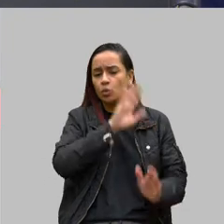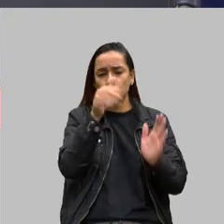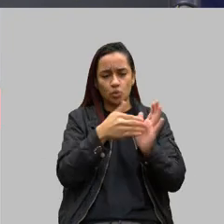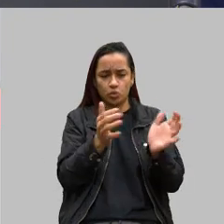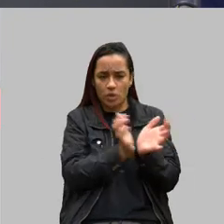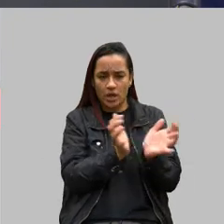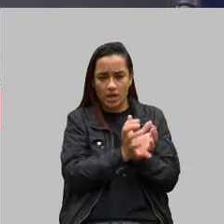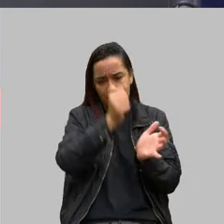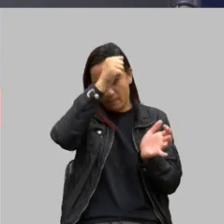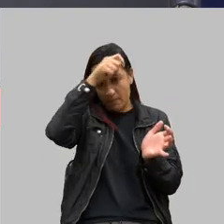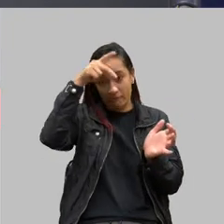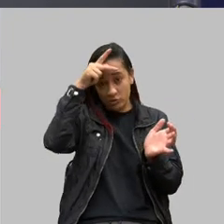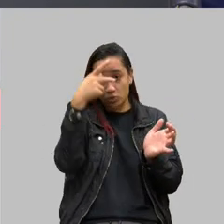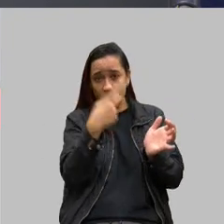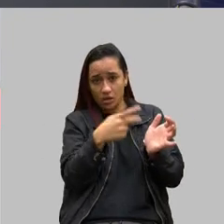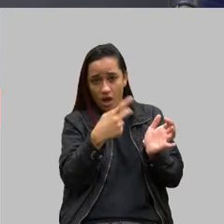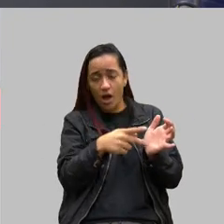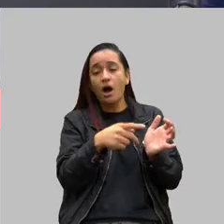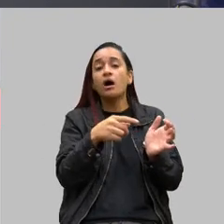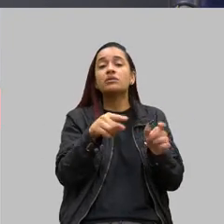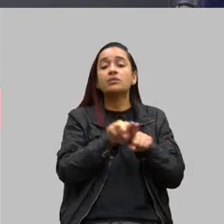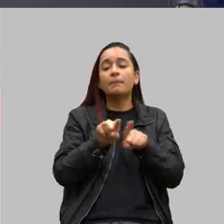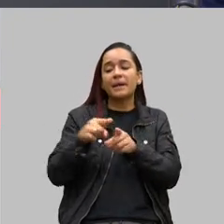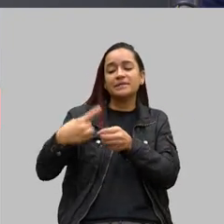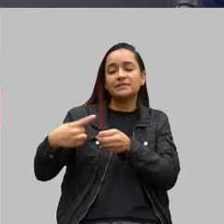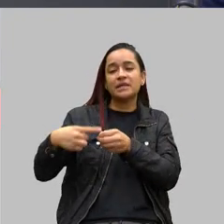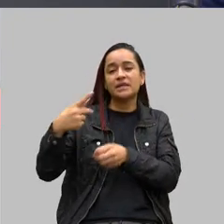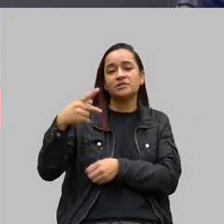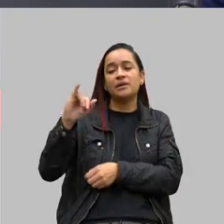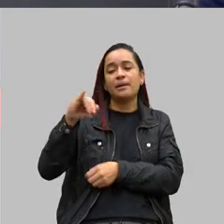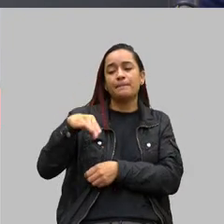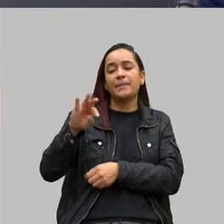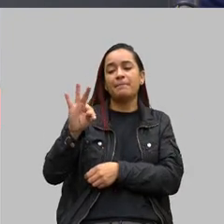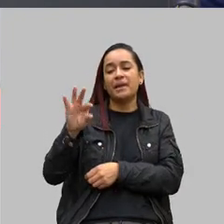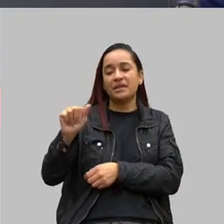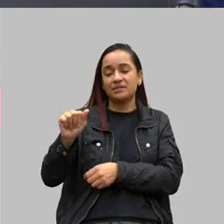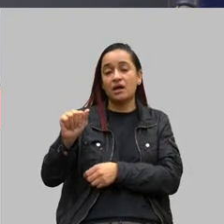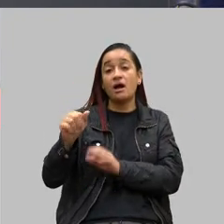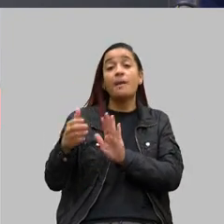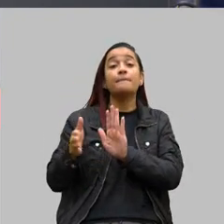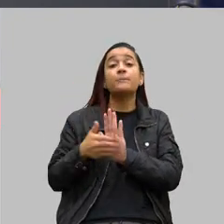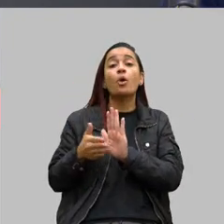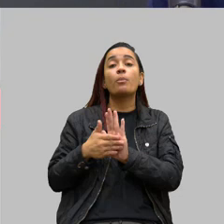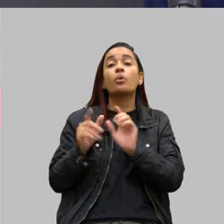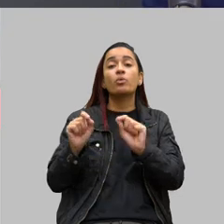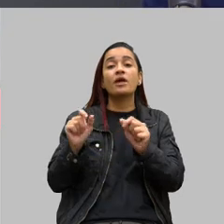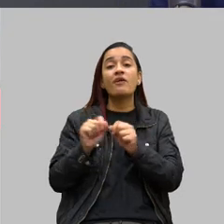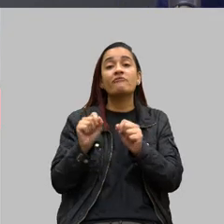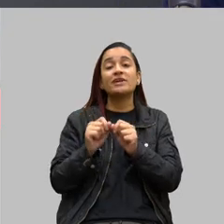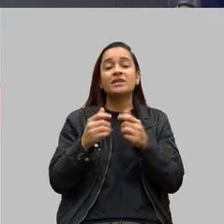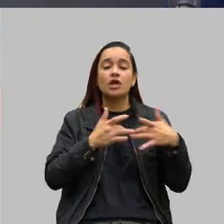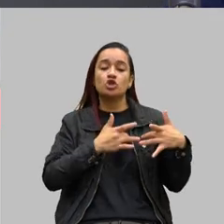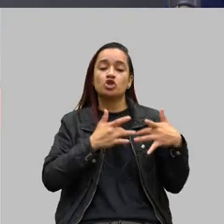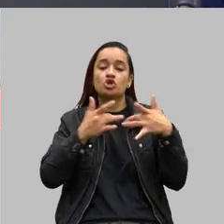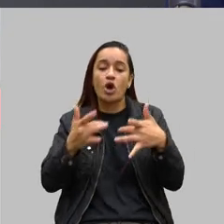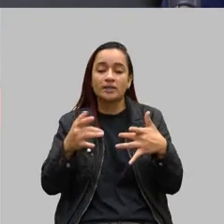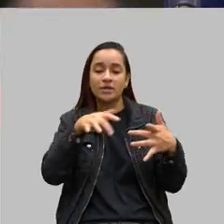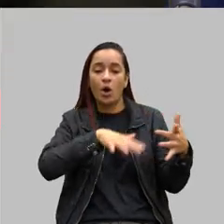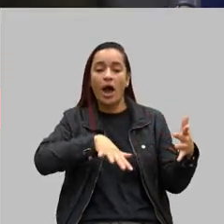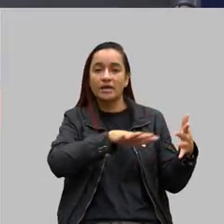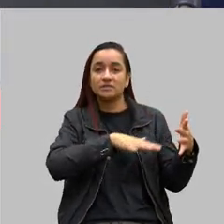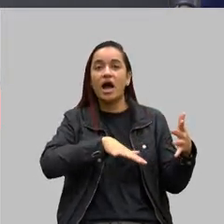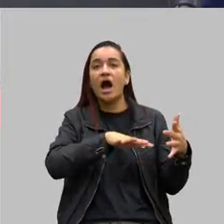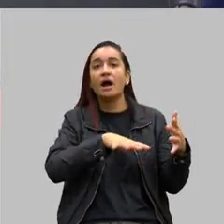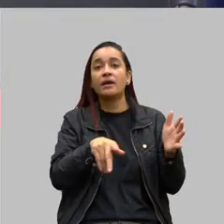dele e também de de de pimenta tá o prefeito Giovani tá propondo fazer um trabalho para doação dessas áreas para os